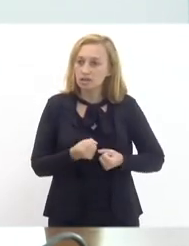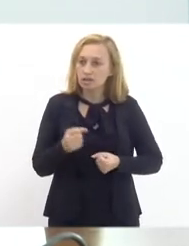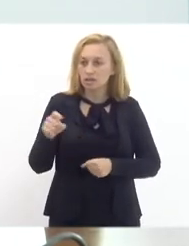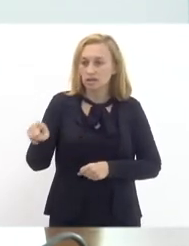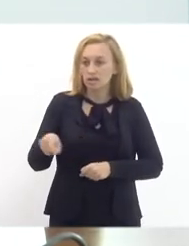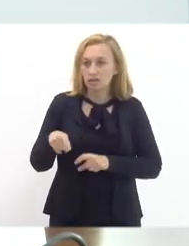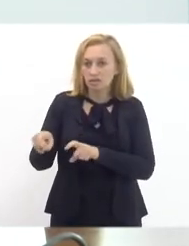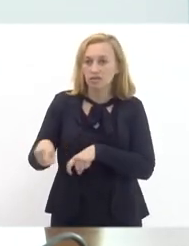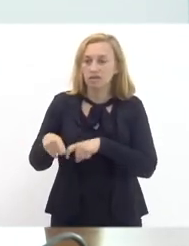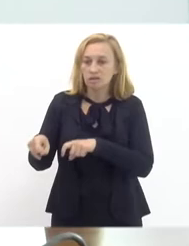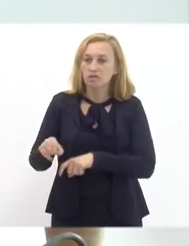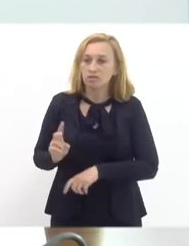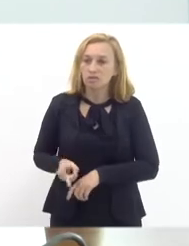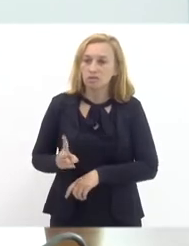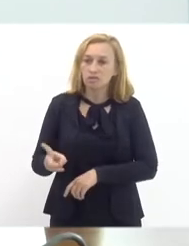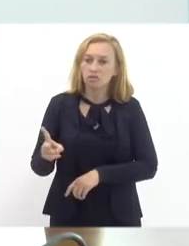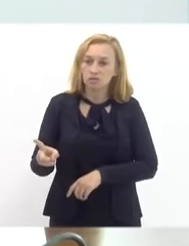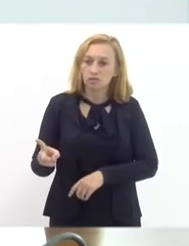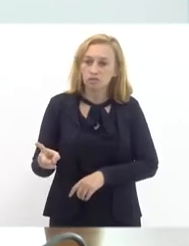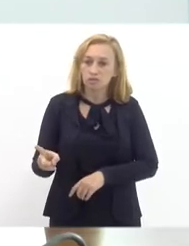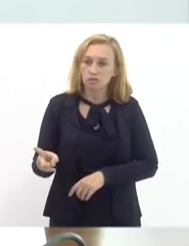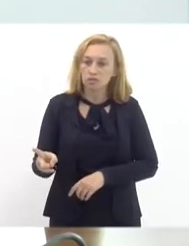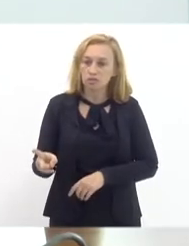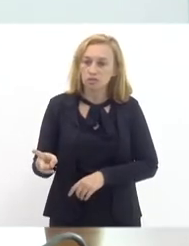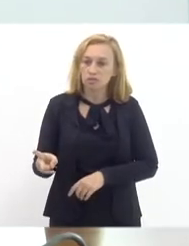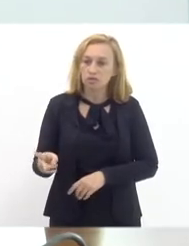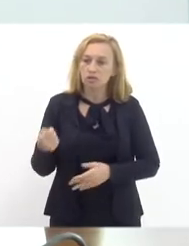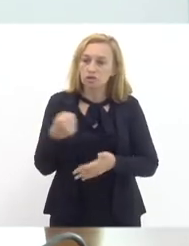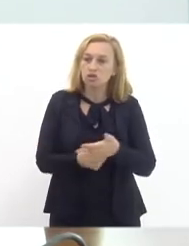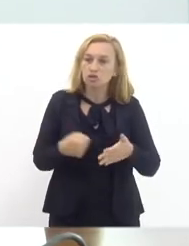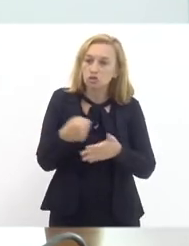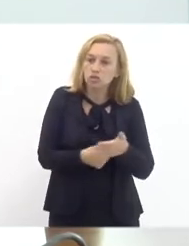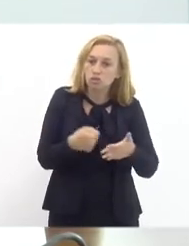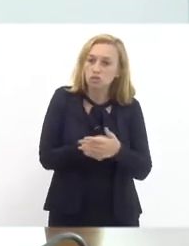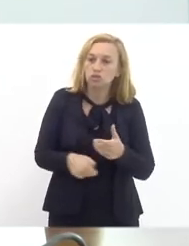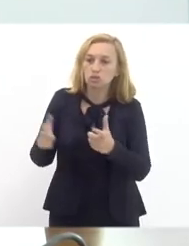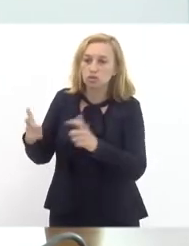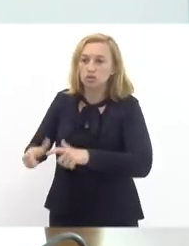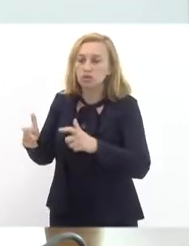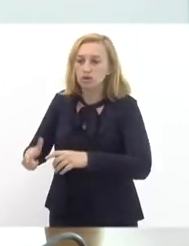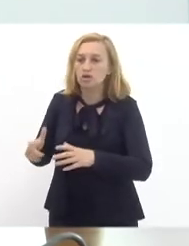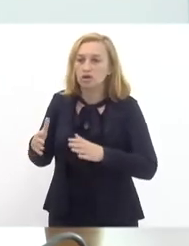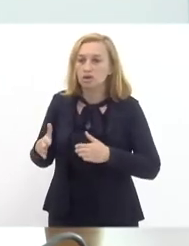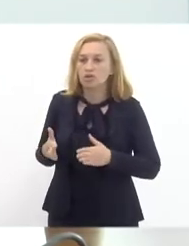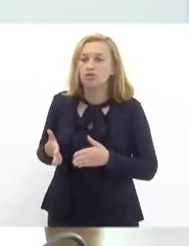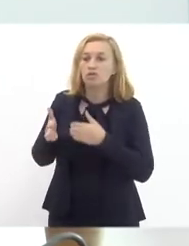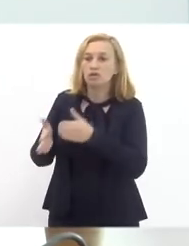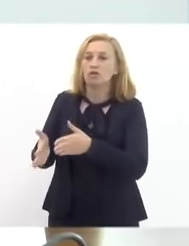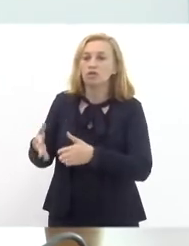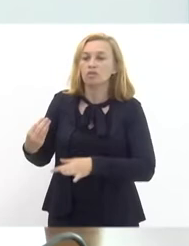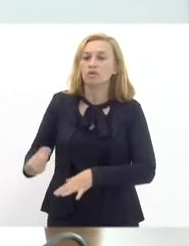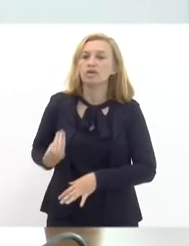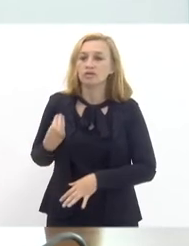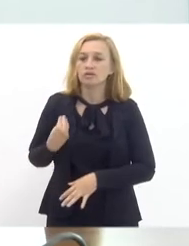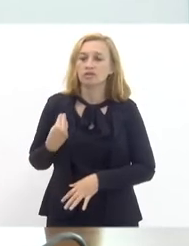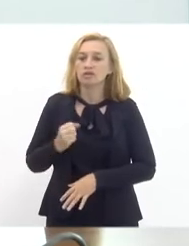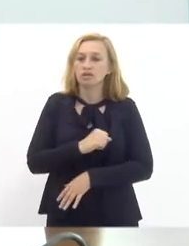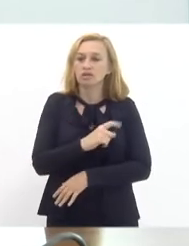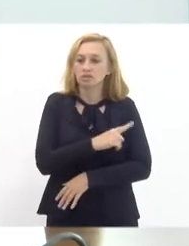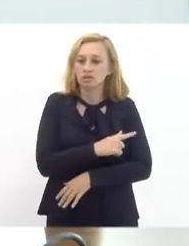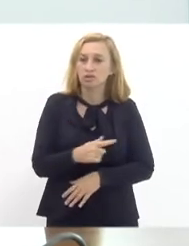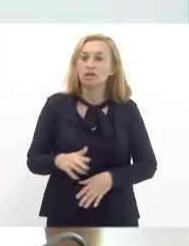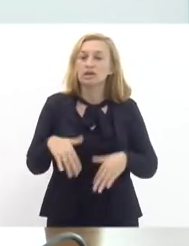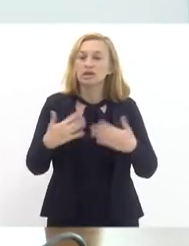Columbandê para continuar a jornada de reivindicar aquele espaço como espaço central para a vida do gonçalense. Então,